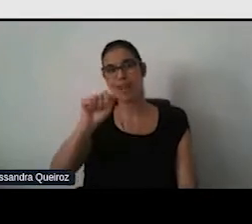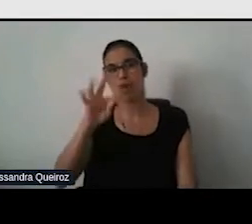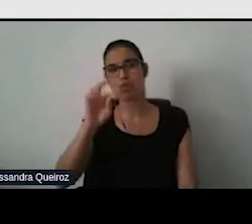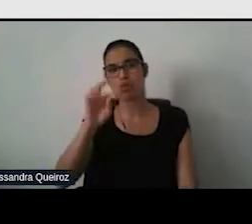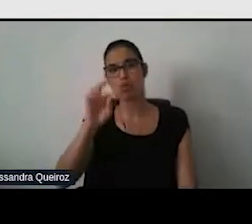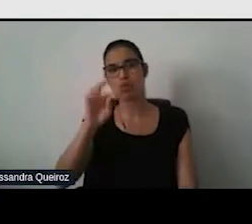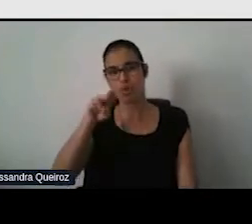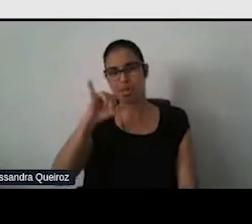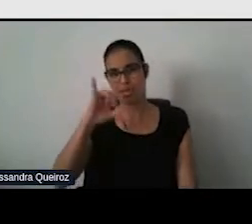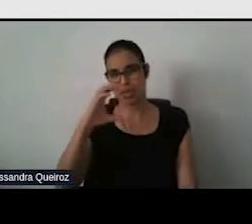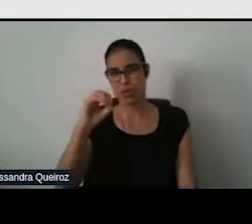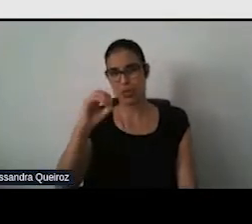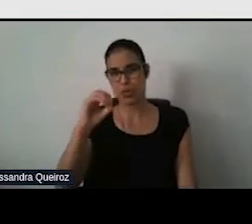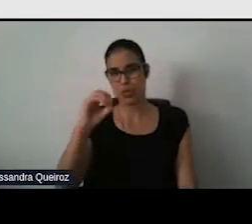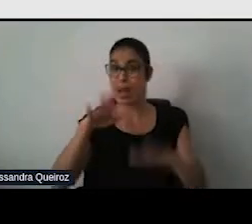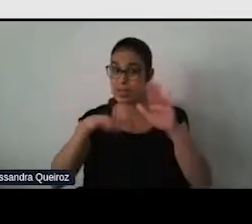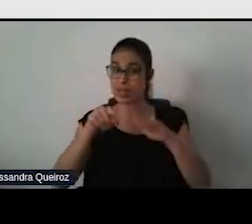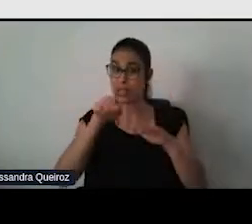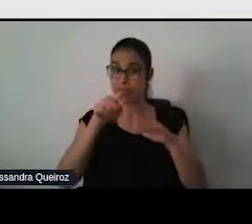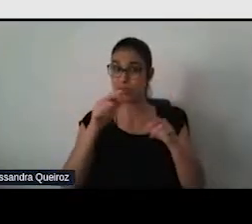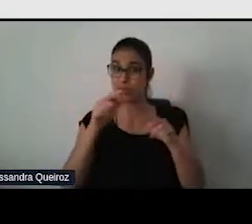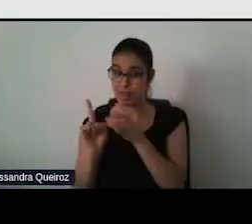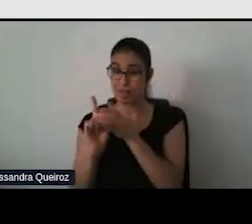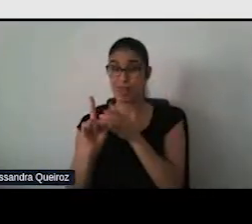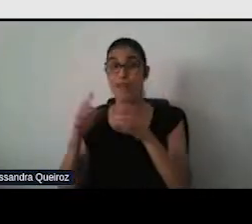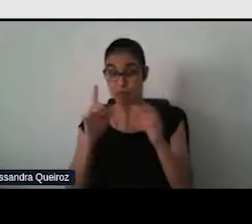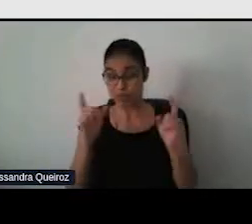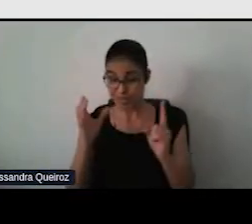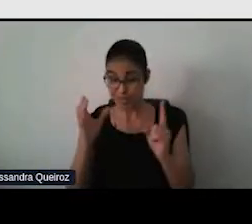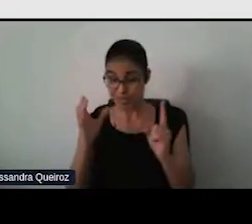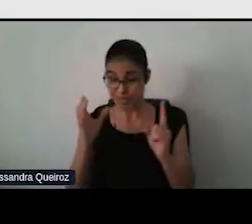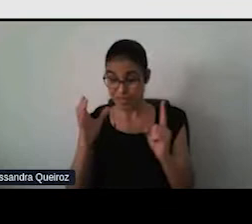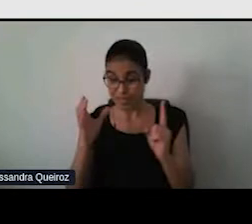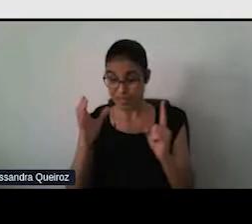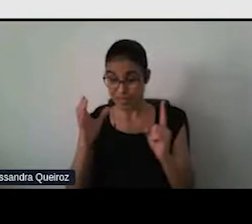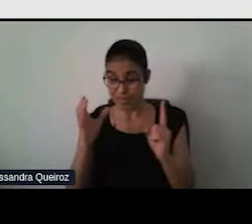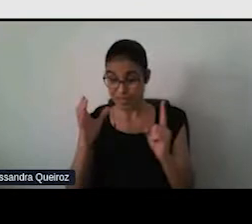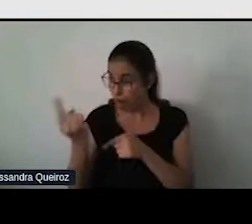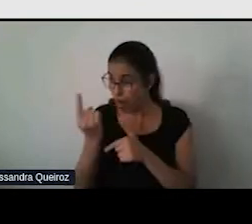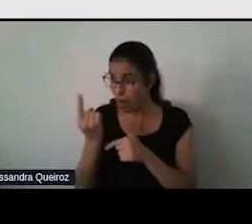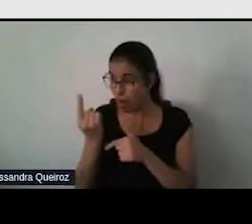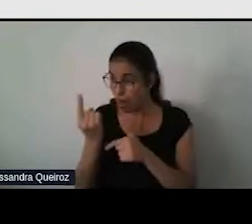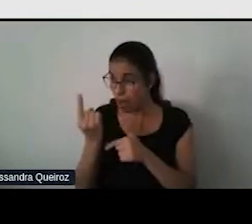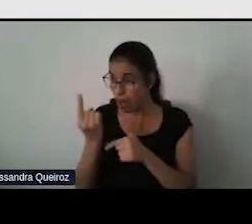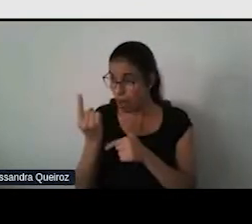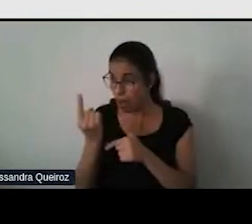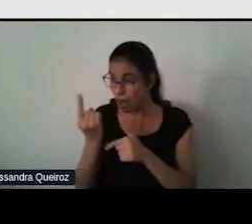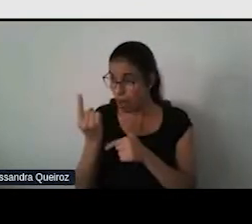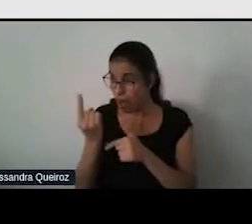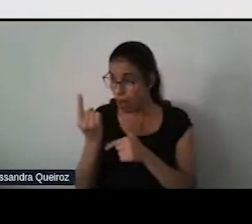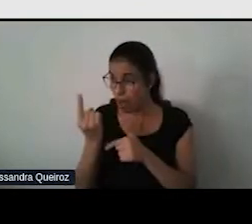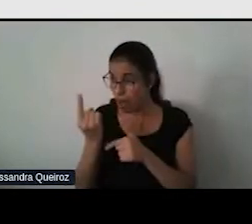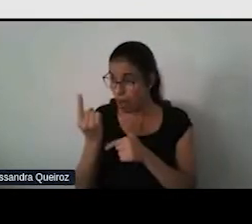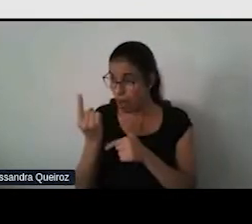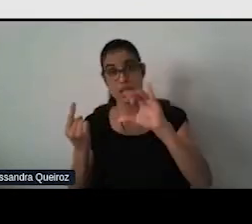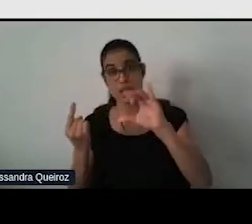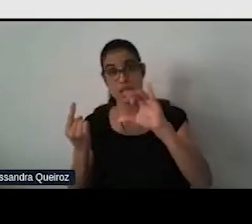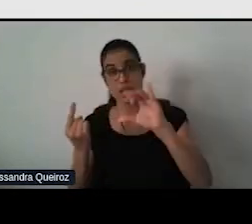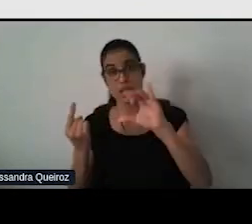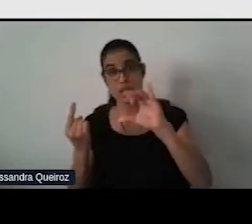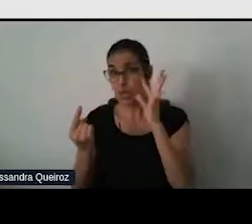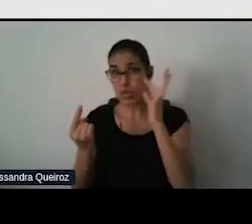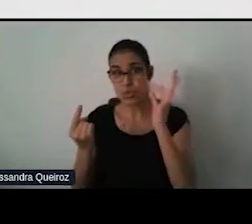alguma pessoa, que tenha alguém na sua equipe, ou que seu chefe seja daltônico e você não saiba. E, infelizmente, as